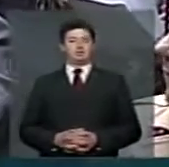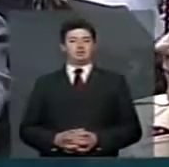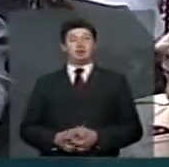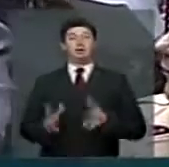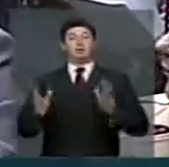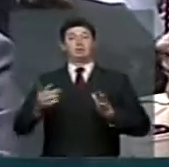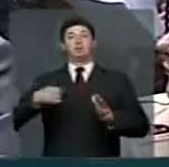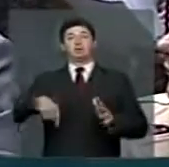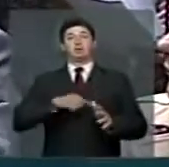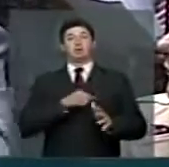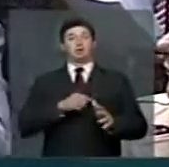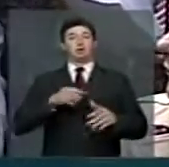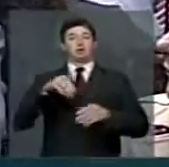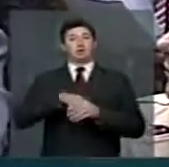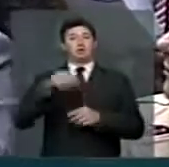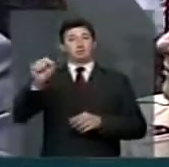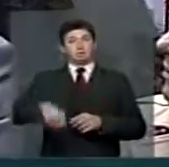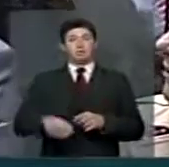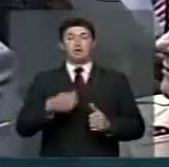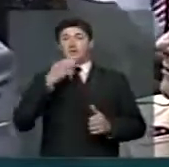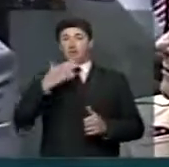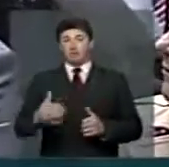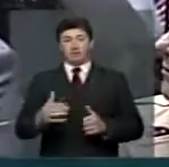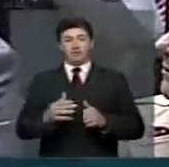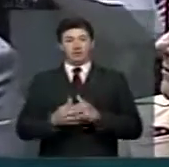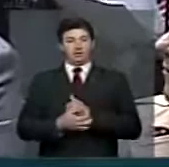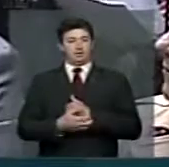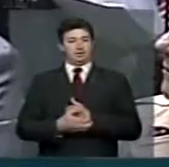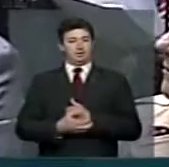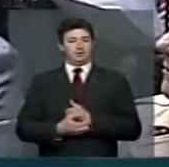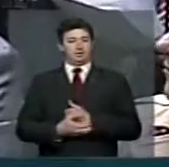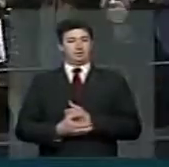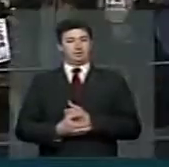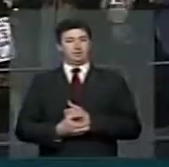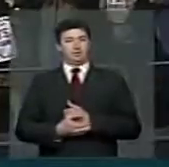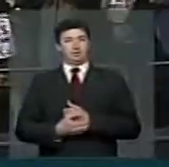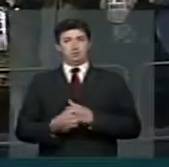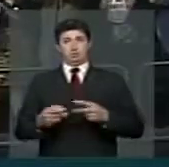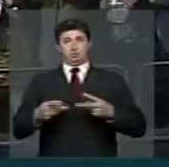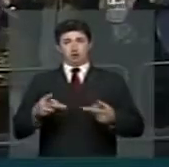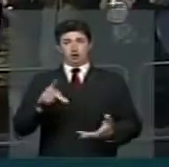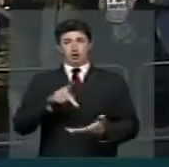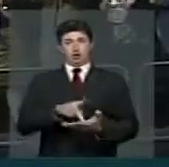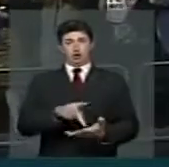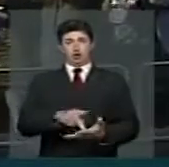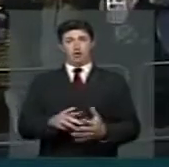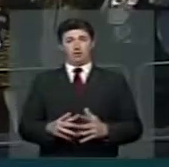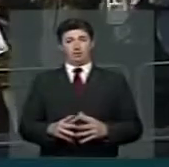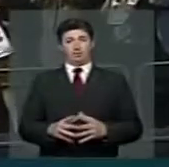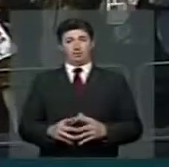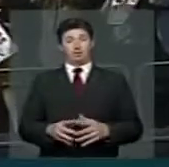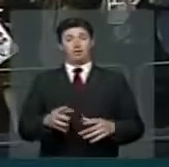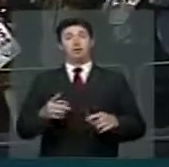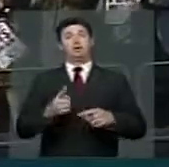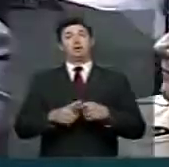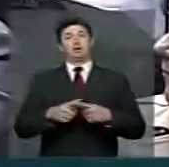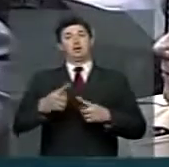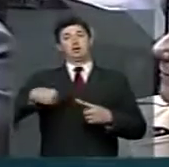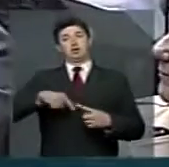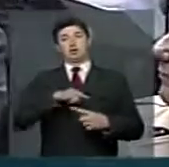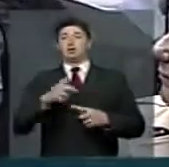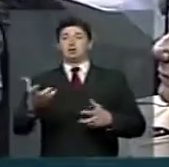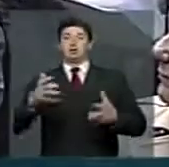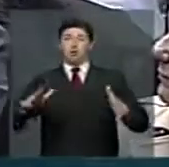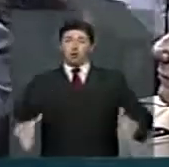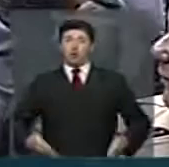Nós votamos sim a preferência do projeto original, porque também queremos